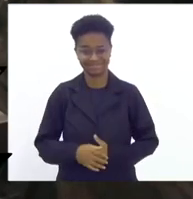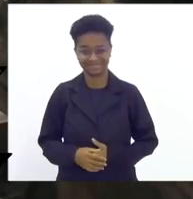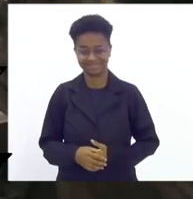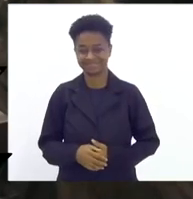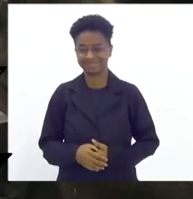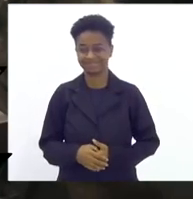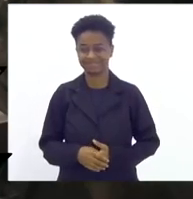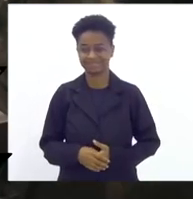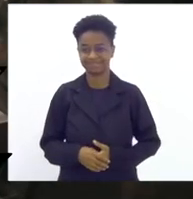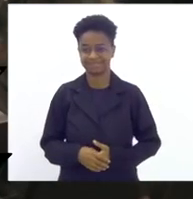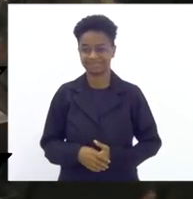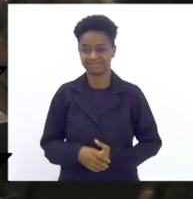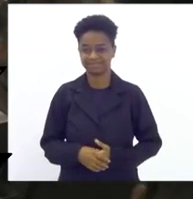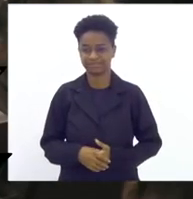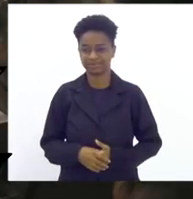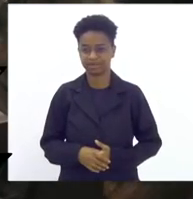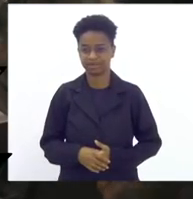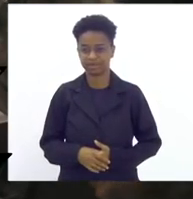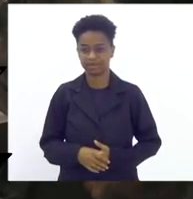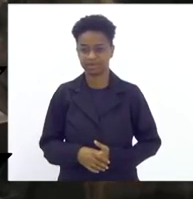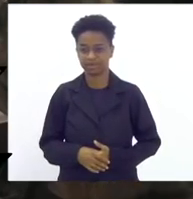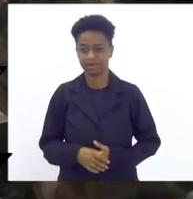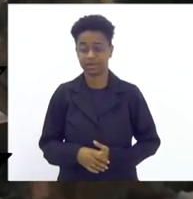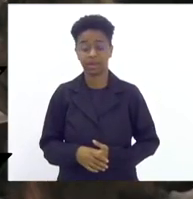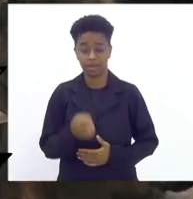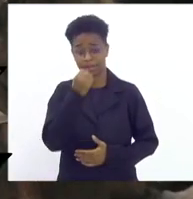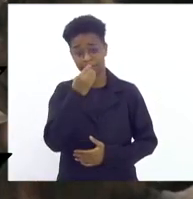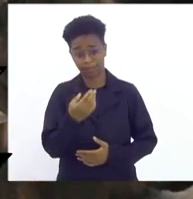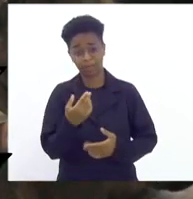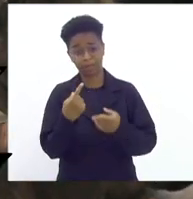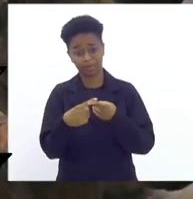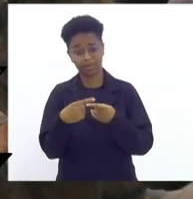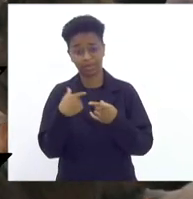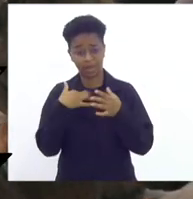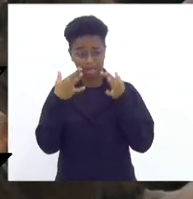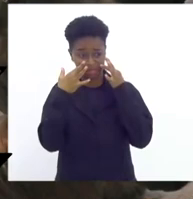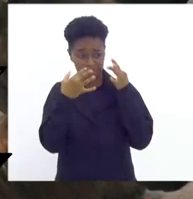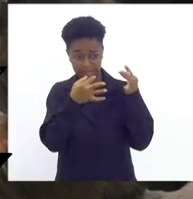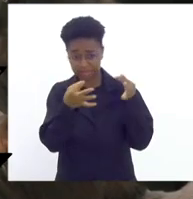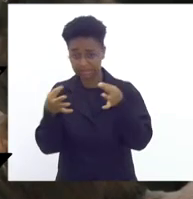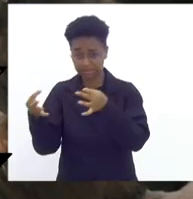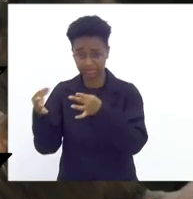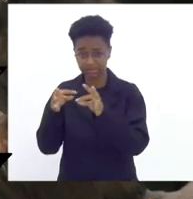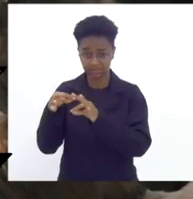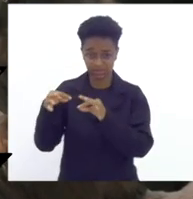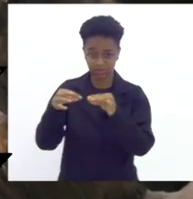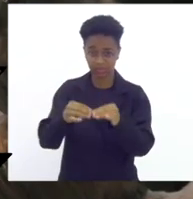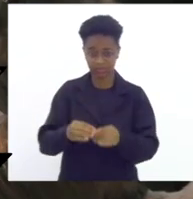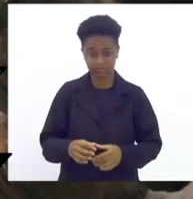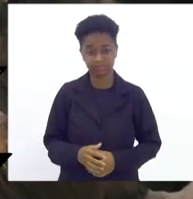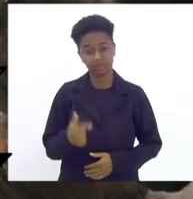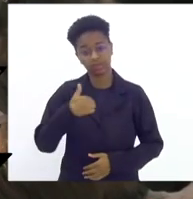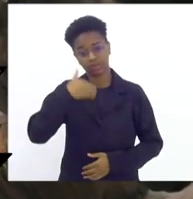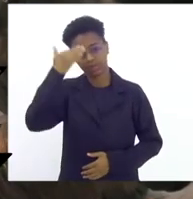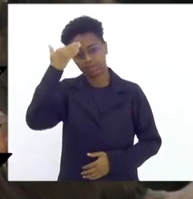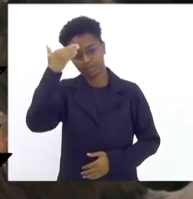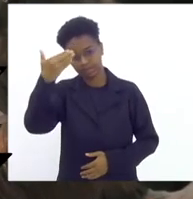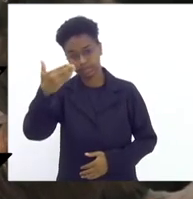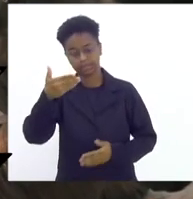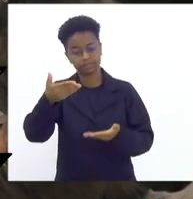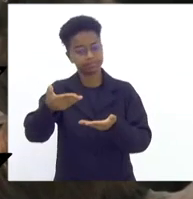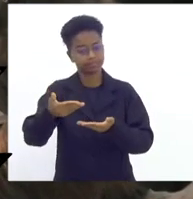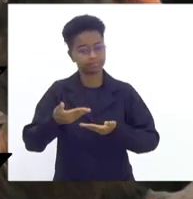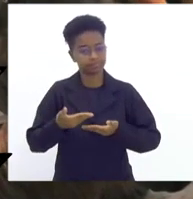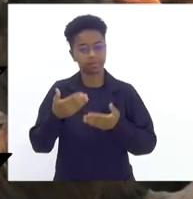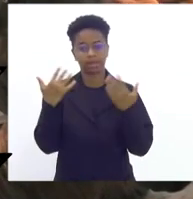eu acho que ela queria que eu ouvisse a todos ouvia todos muito atentamente e eu agradeço agradeço ao convite